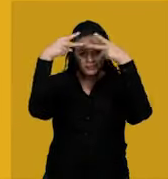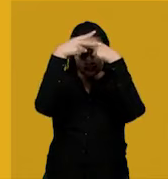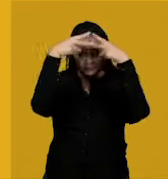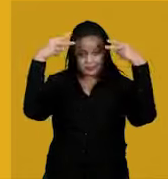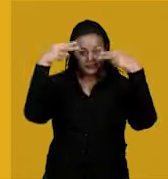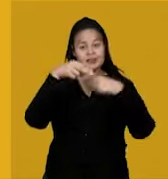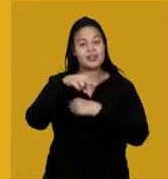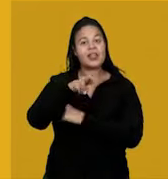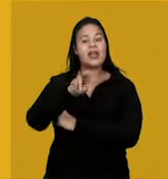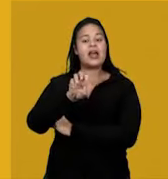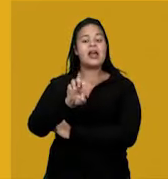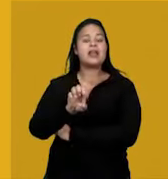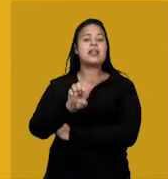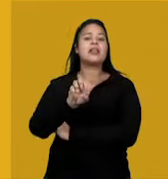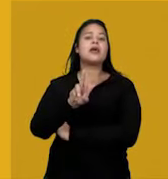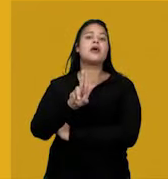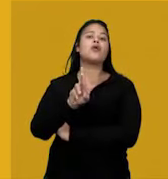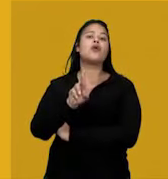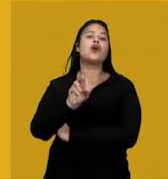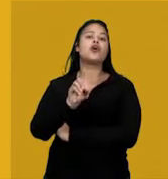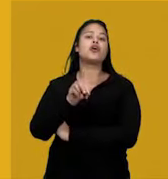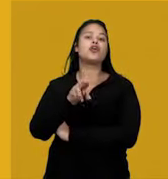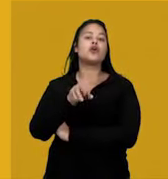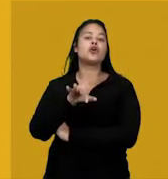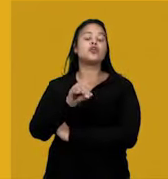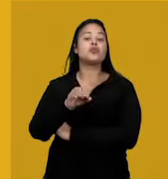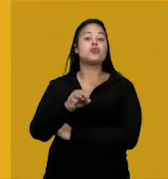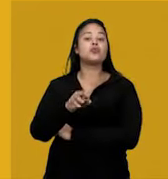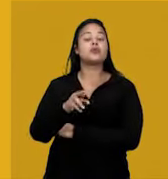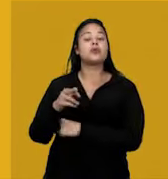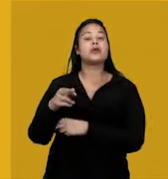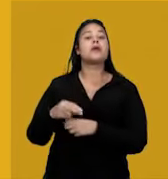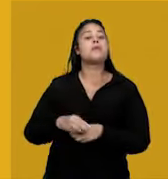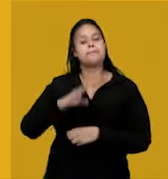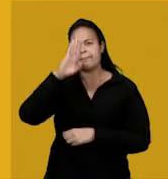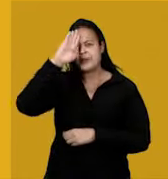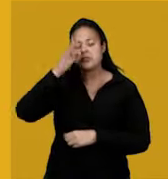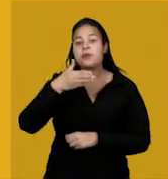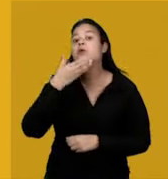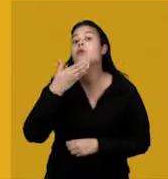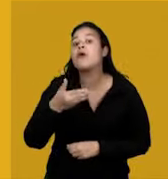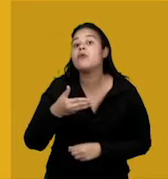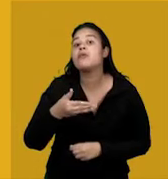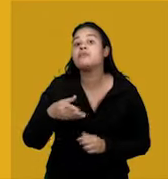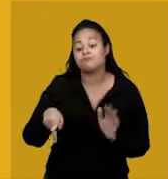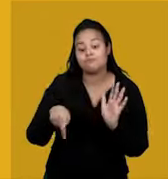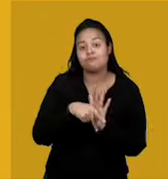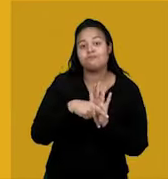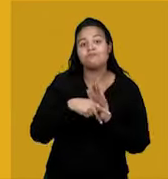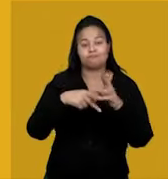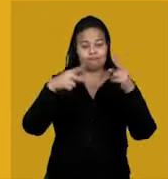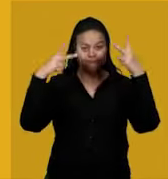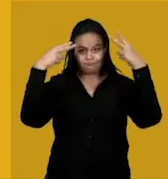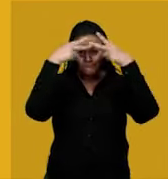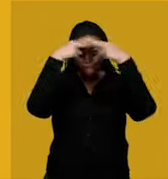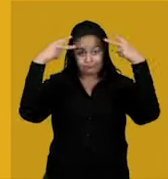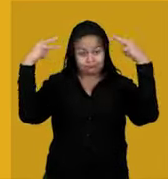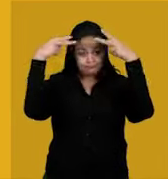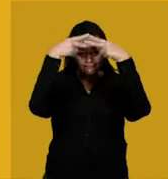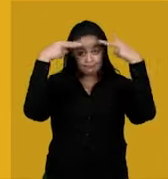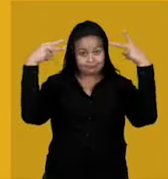Então, a principal célula do tecido nervoso são os neurônios. São células longas